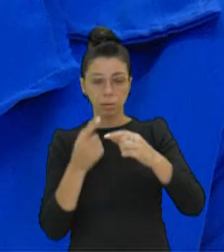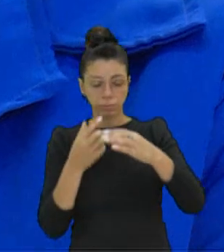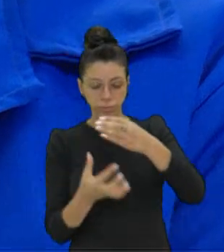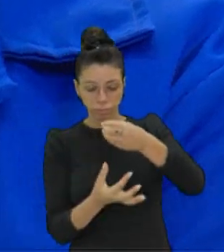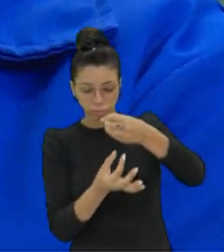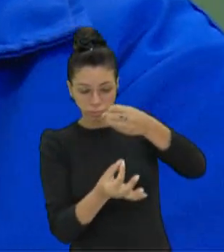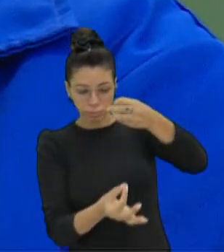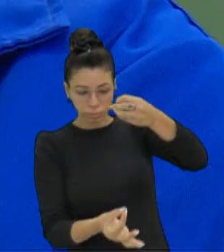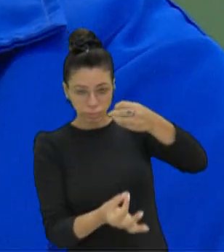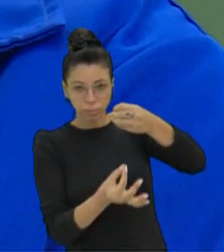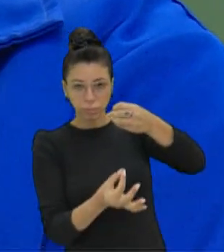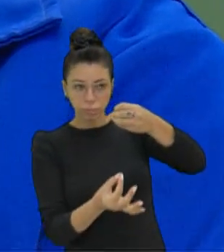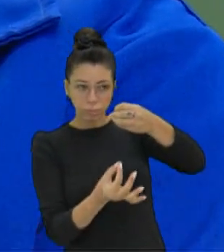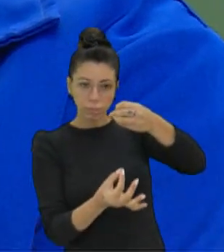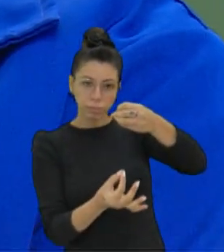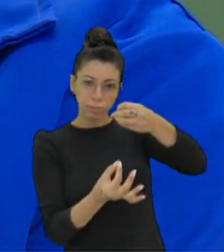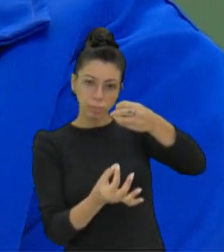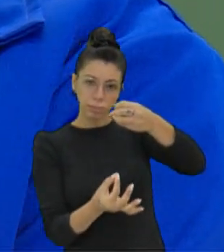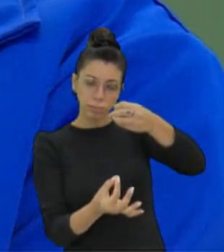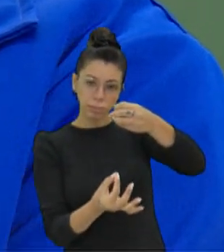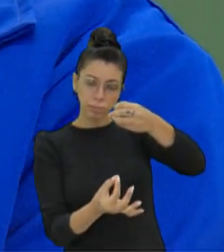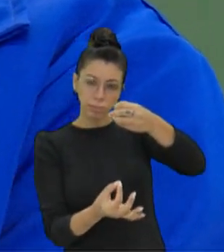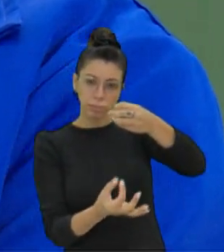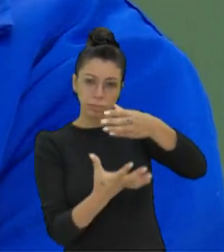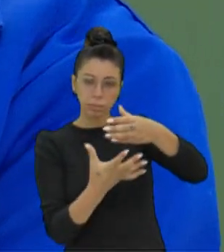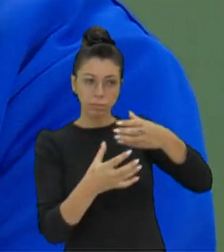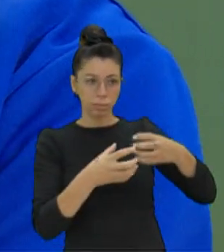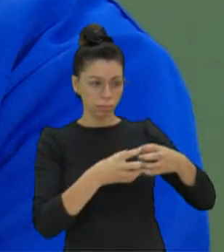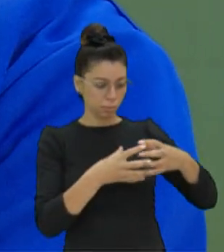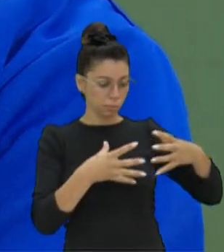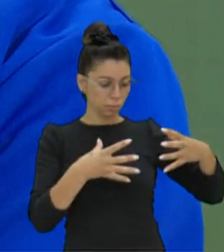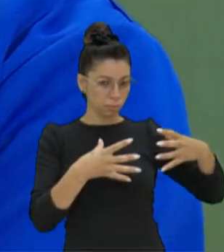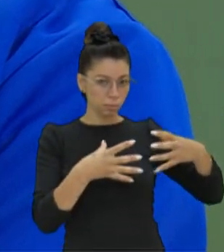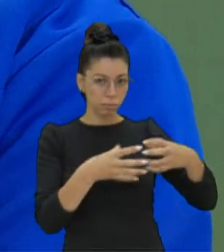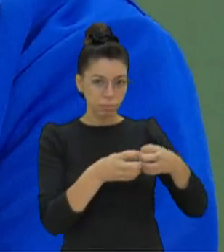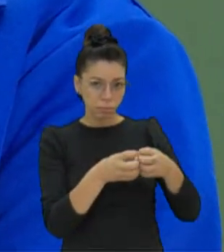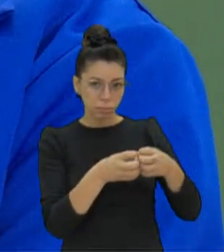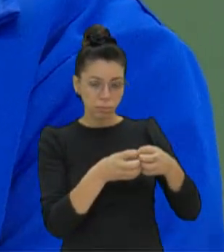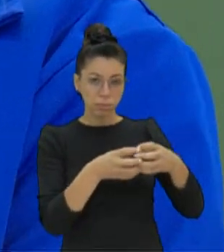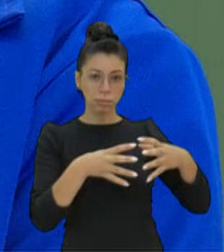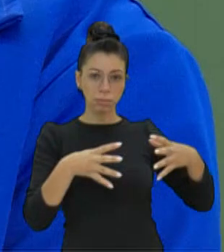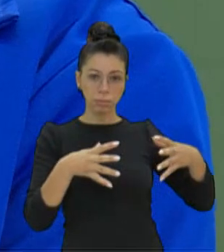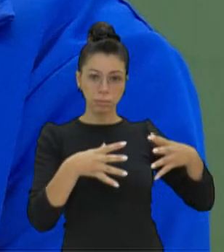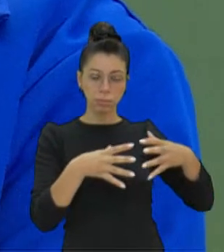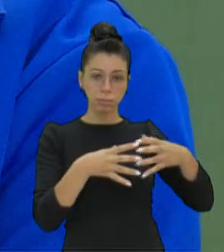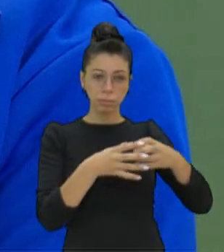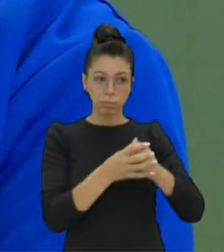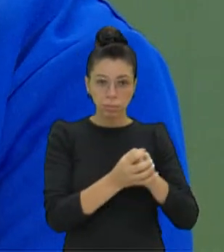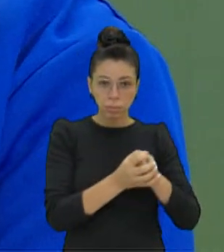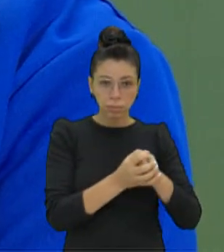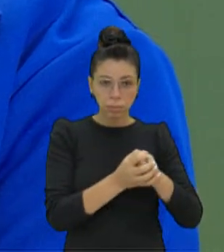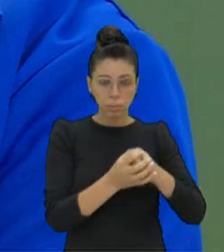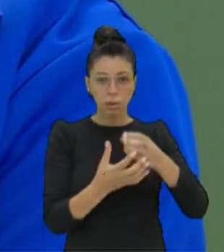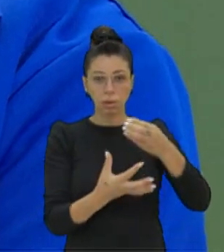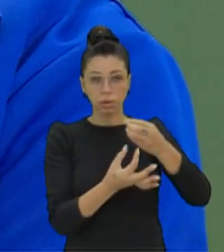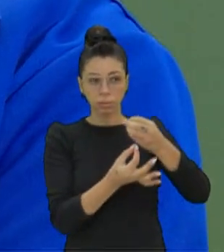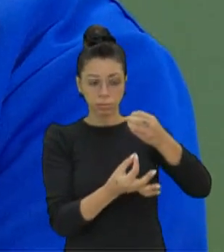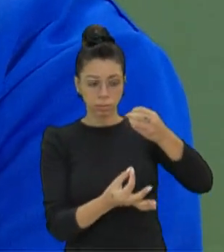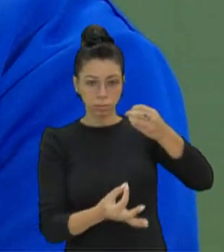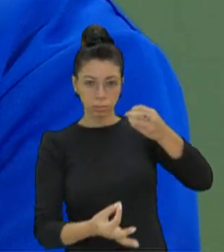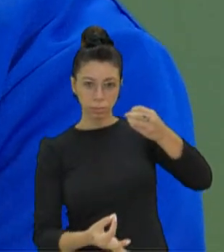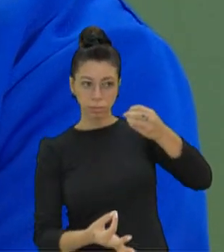acontece com as bexigas. Eu solto, as bexigas voltam a esvaziar. Quando o diafragma desce, as